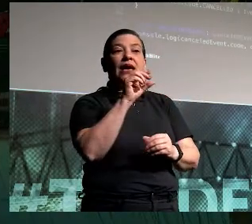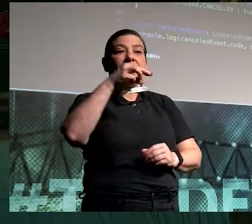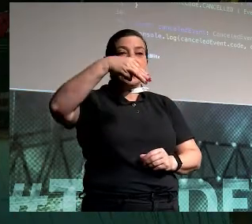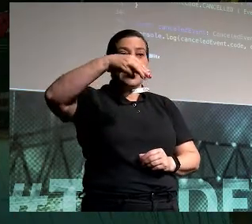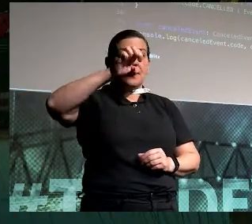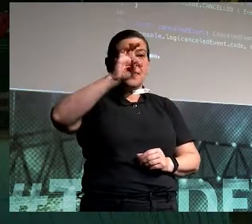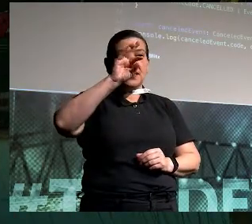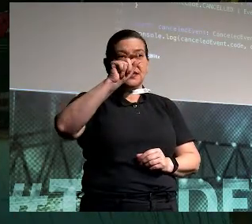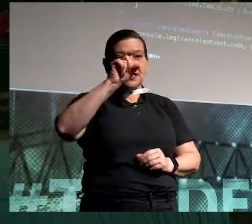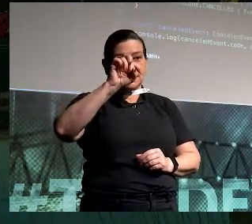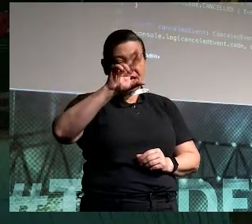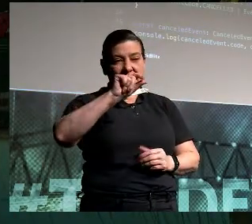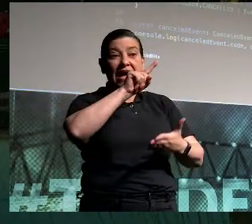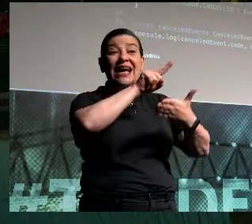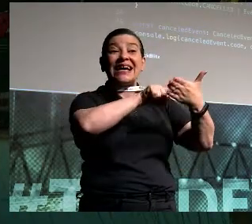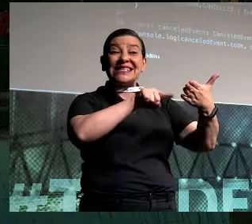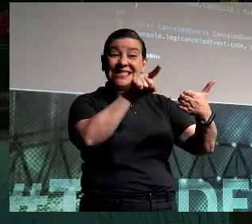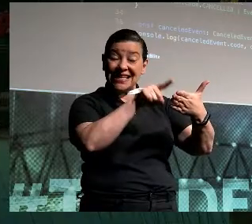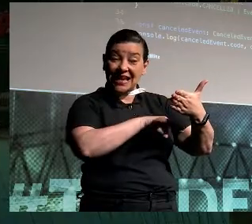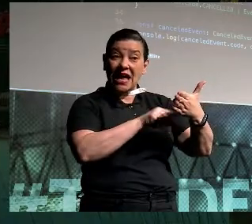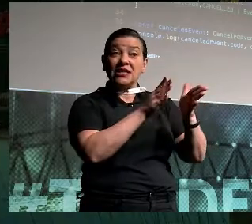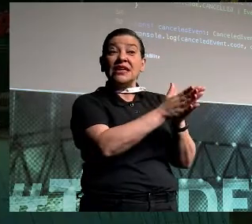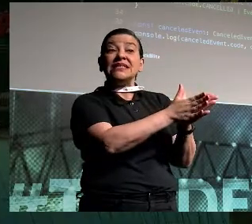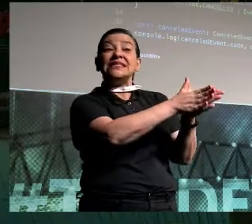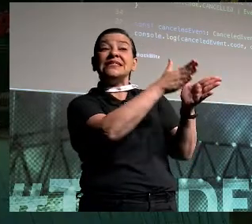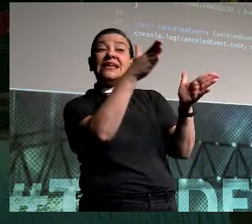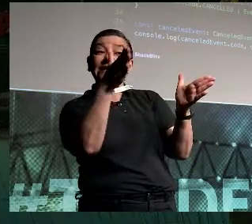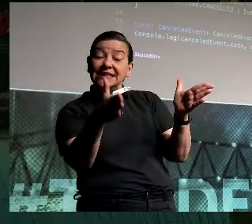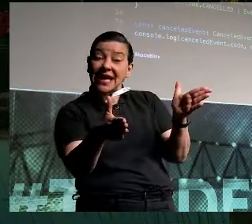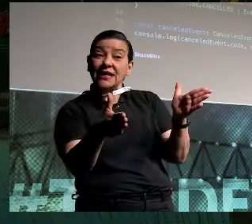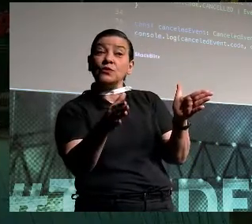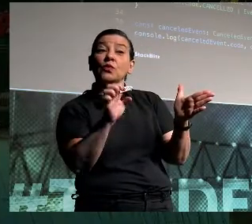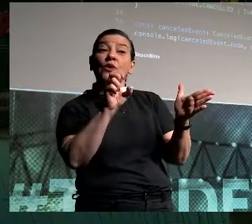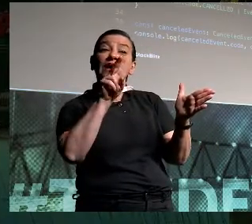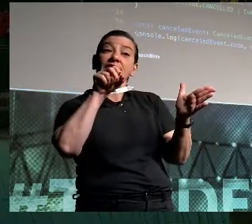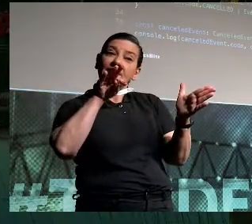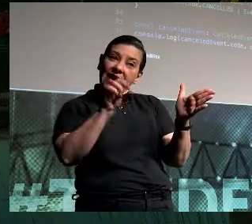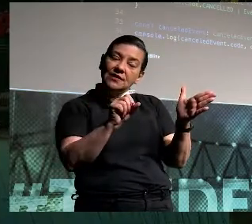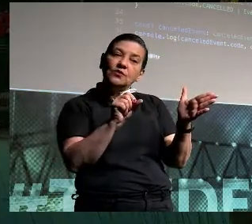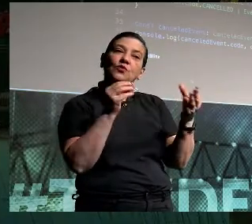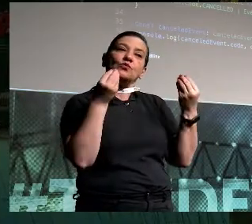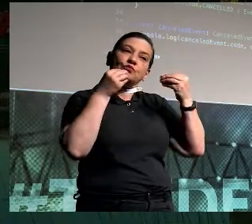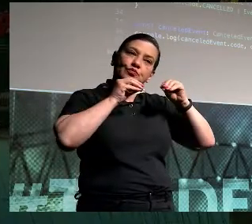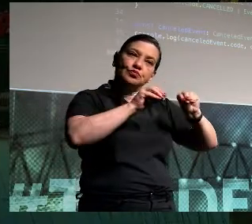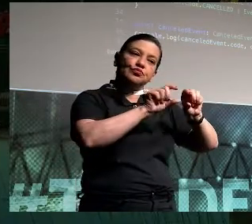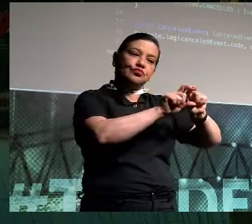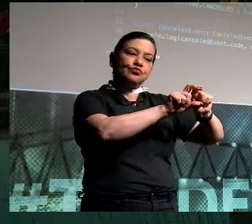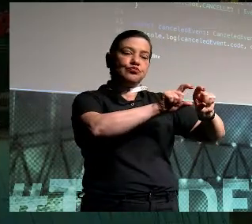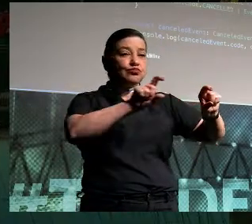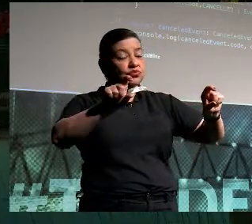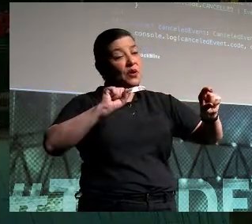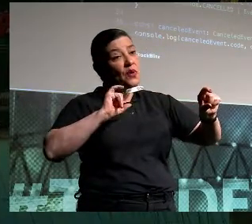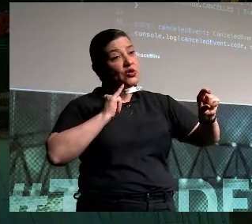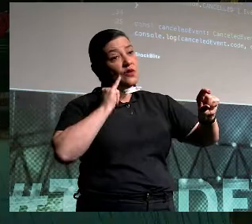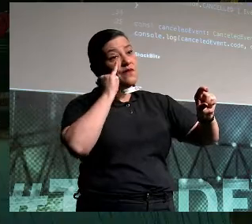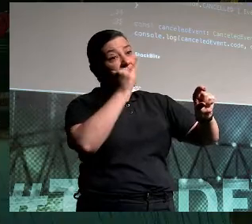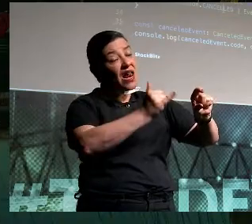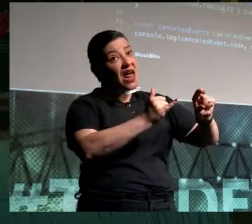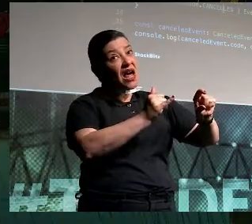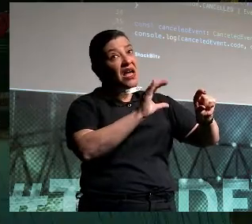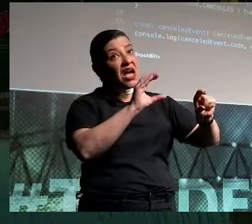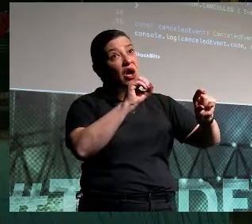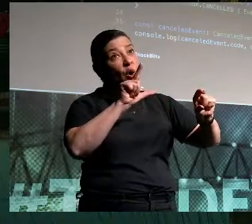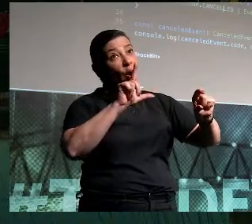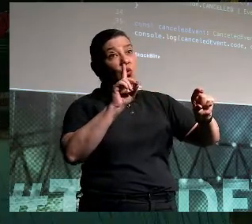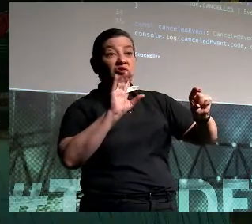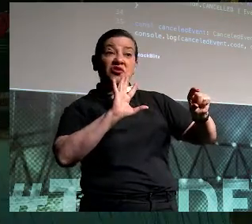mesma coisa, falar um cancelled event, estendendo um evento que tem esse metadata, e eu posso falar, olha, esse code aqui ele pode ser